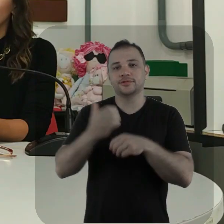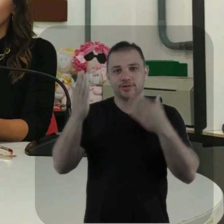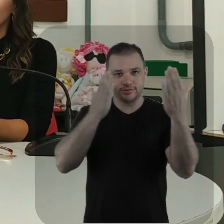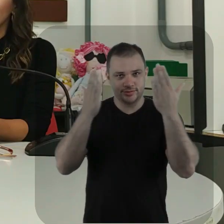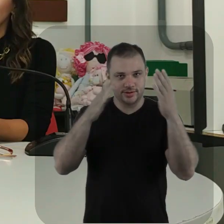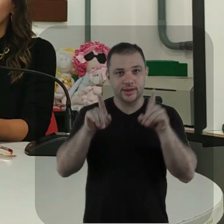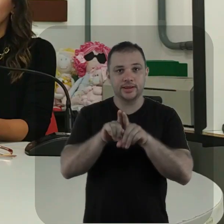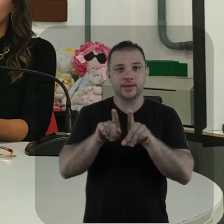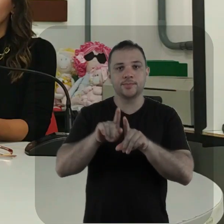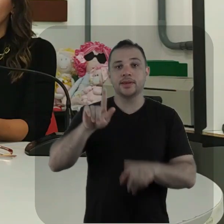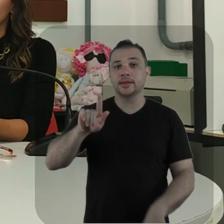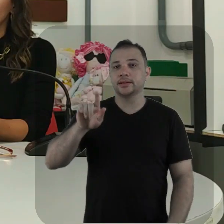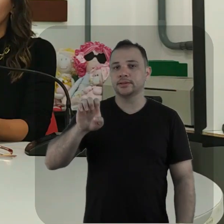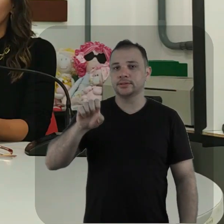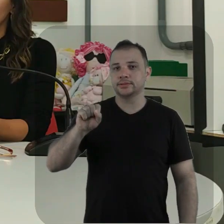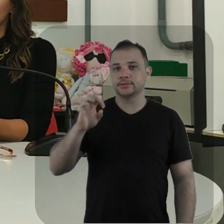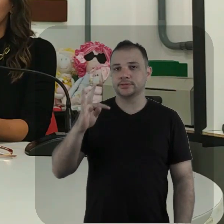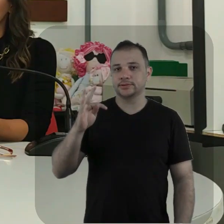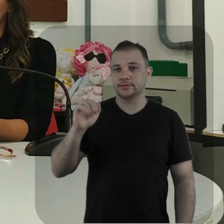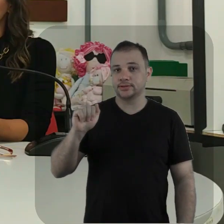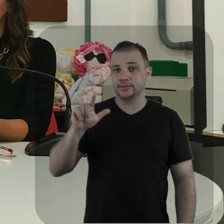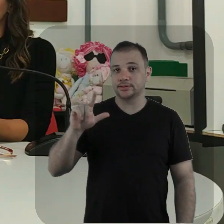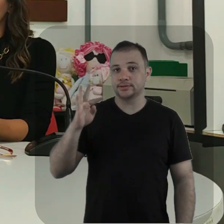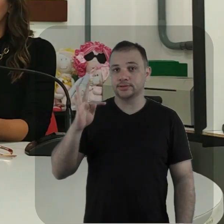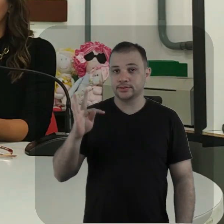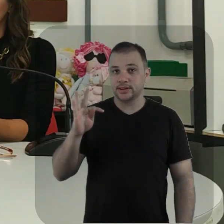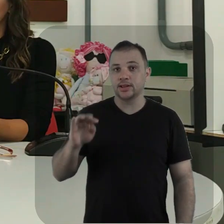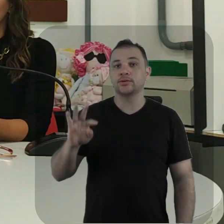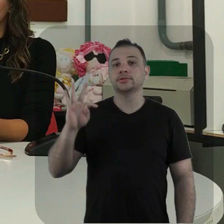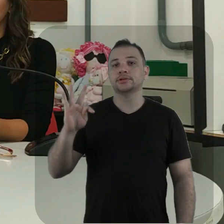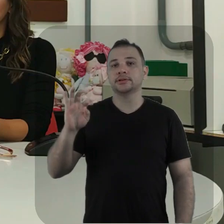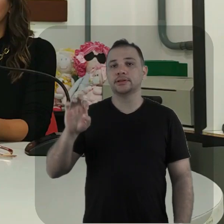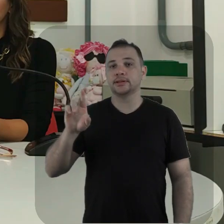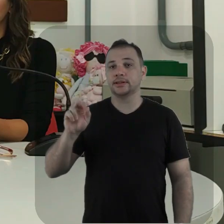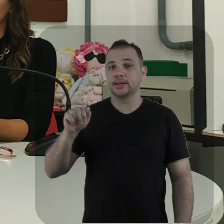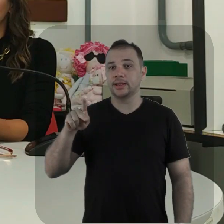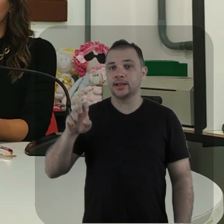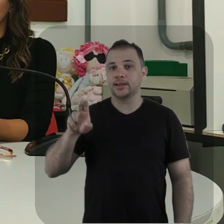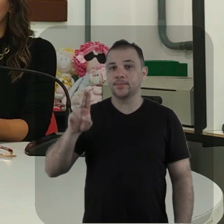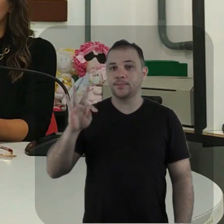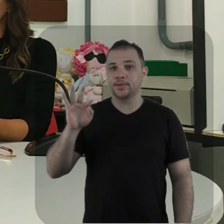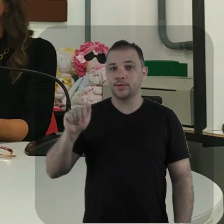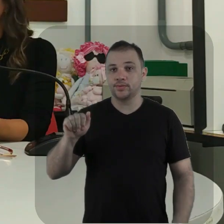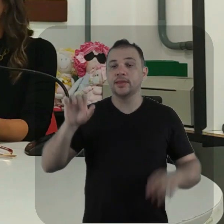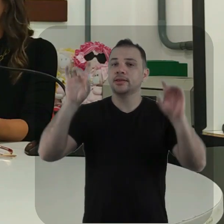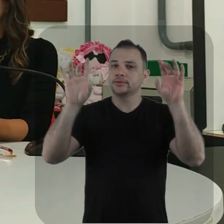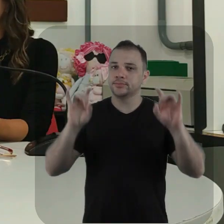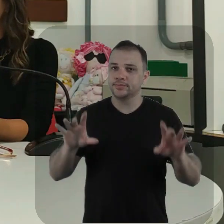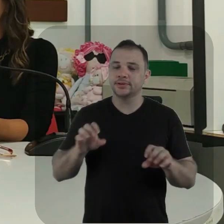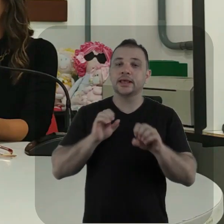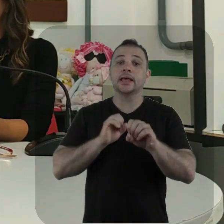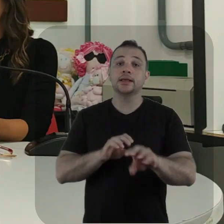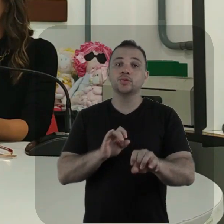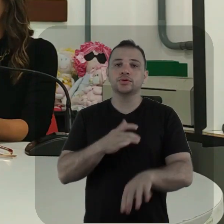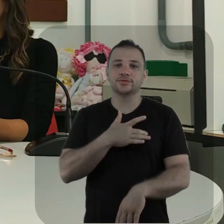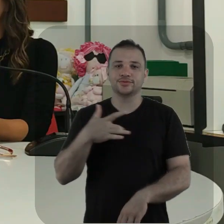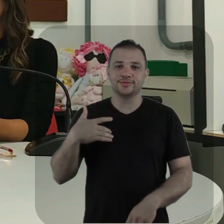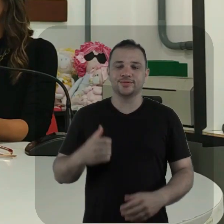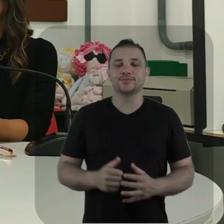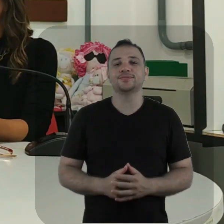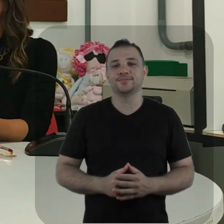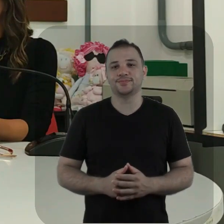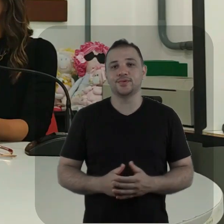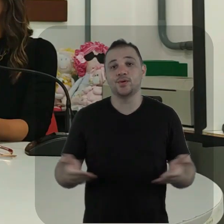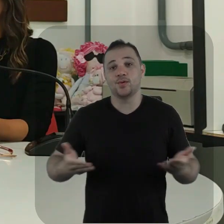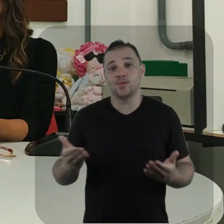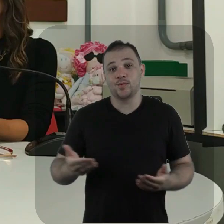é psicóloga, é gestalt terapeuta, especialista em educação em saúde e vamos bater um bate-papo, né, Camila?